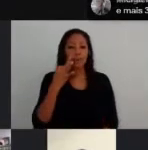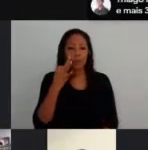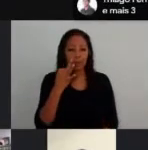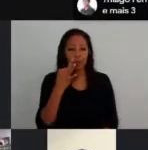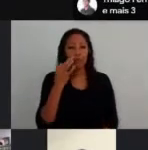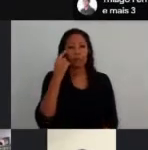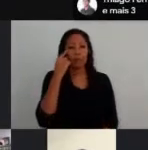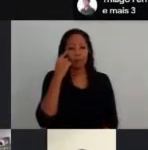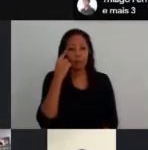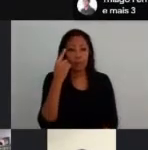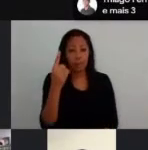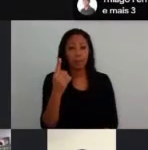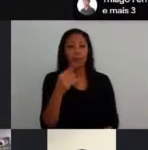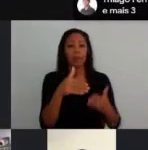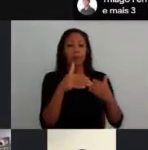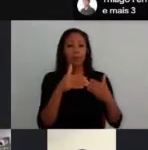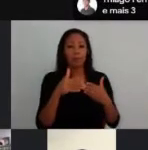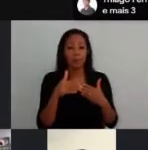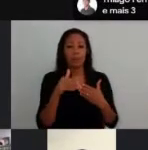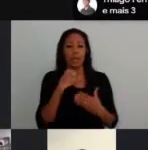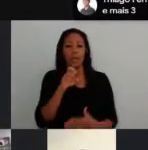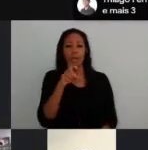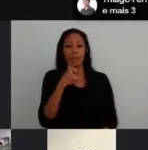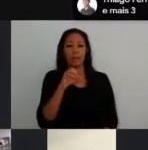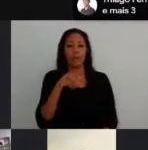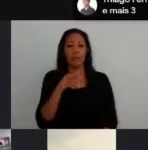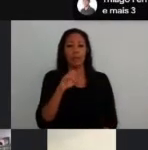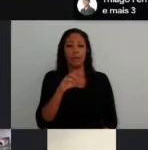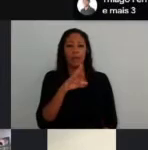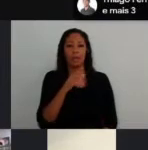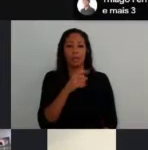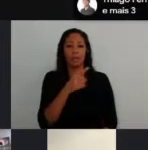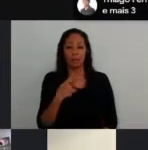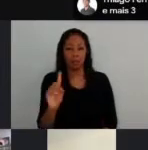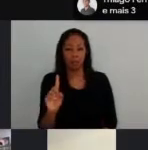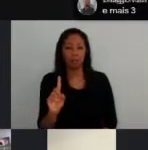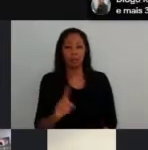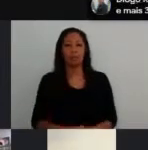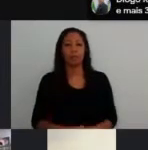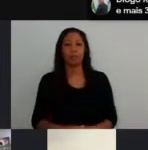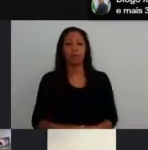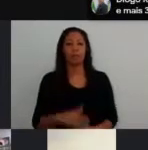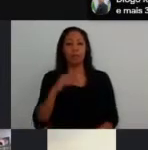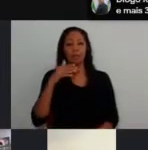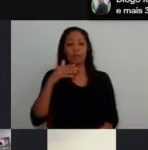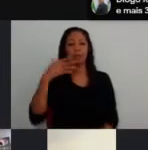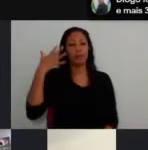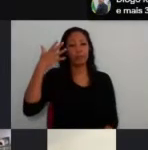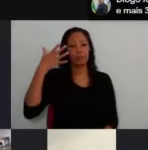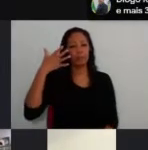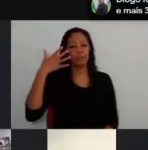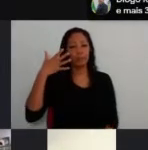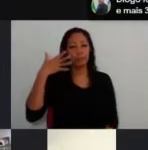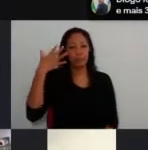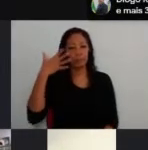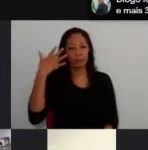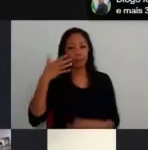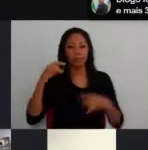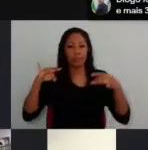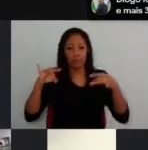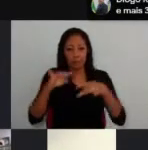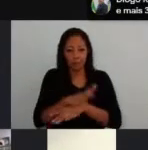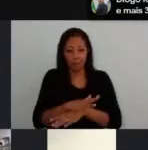dos secretários municipais. O vereador pastor Alex agradeceu a parte e convidou e encerrou desejando um bom dia a todos. O